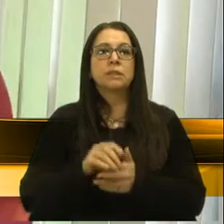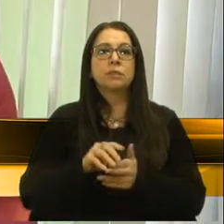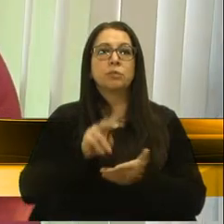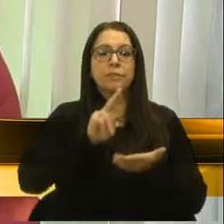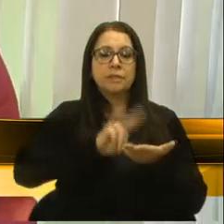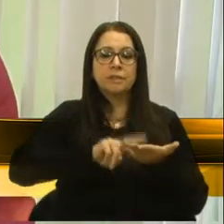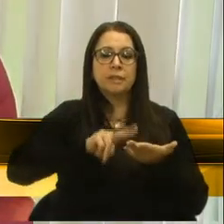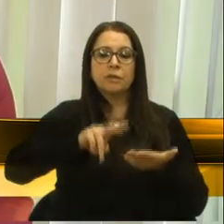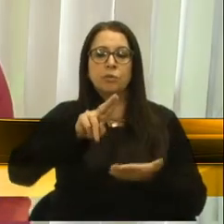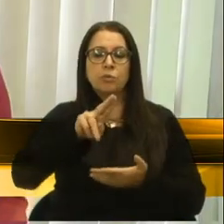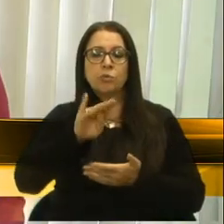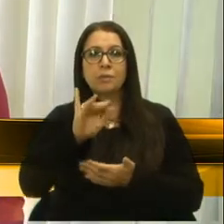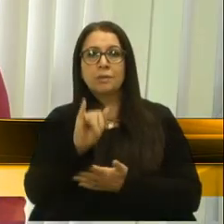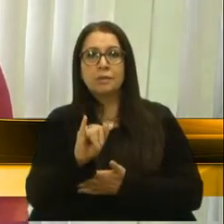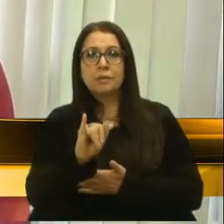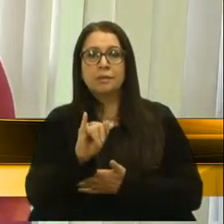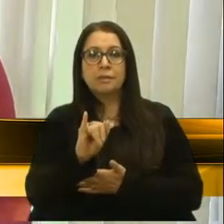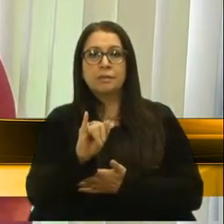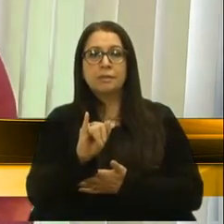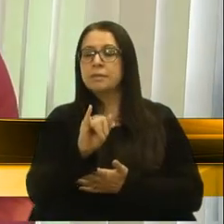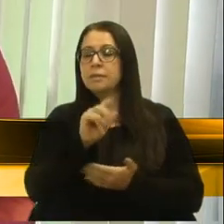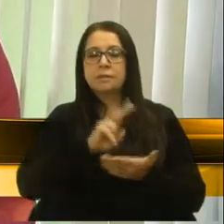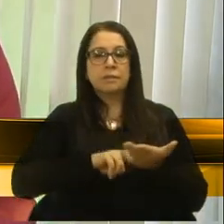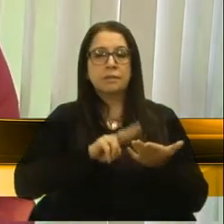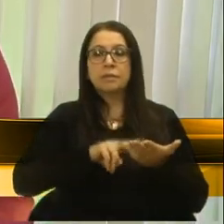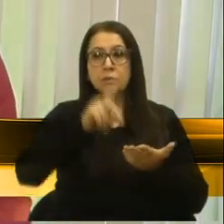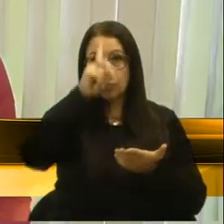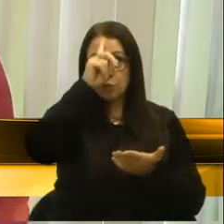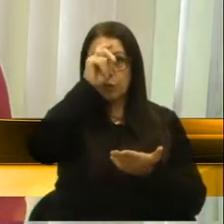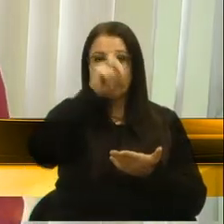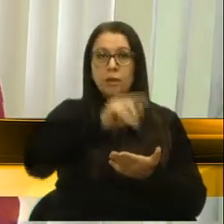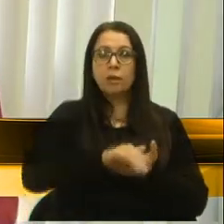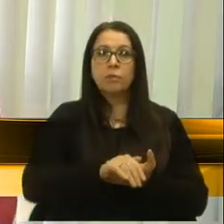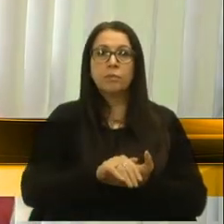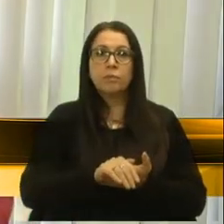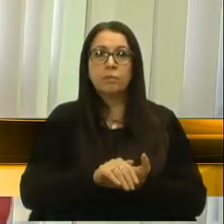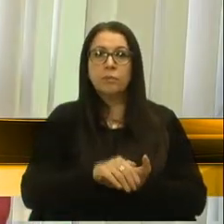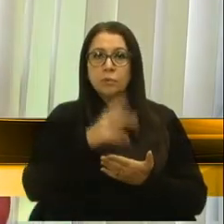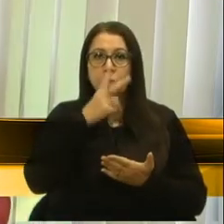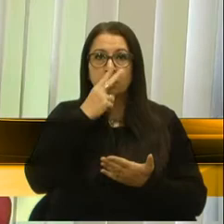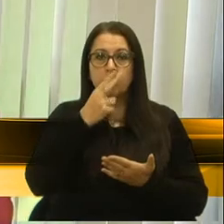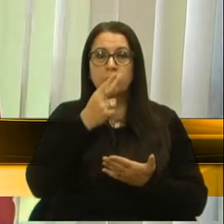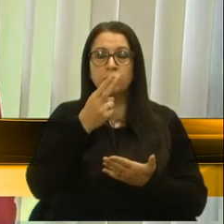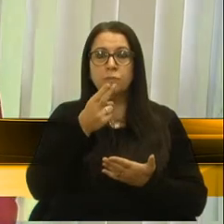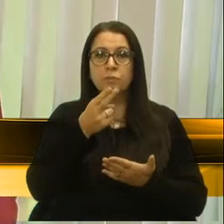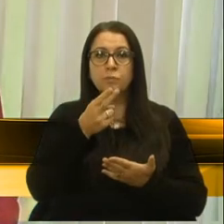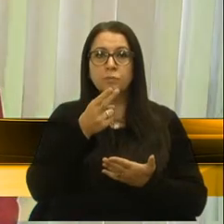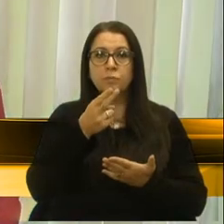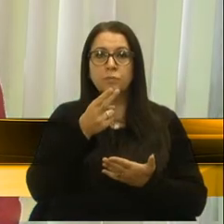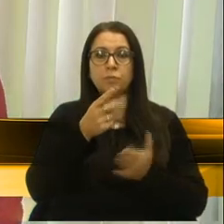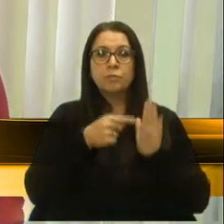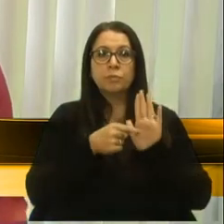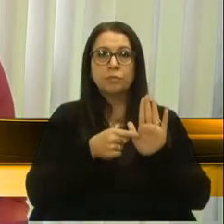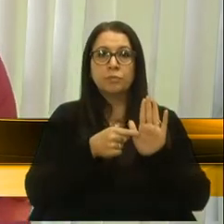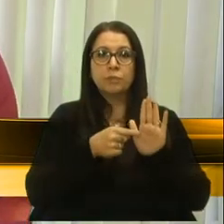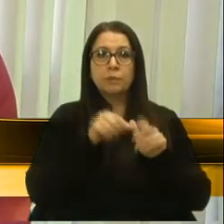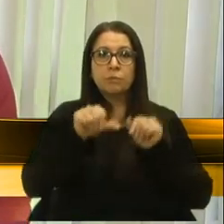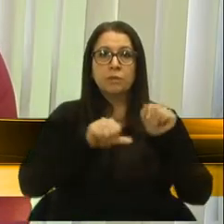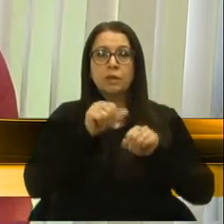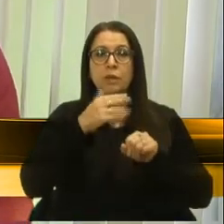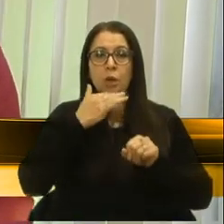UTI, como os leitos hospitalares, como um indicador para mudar a